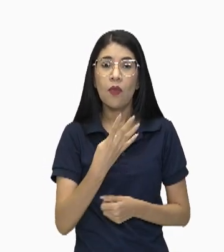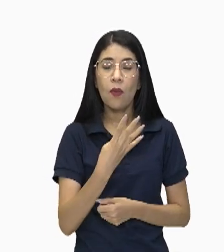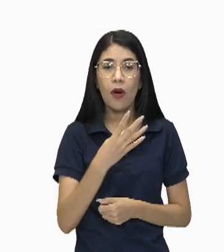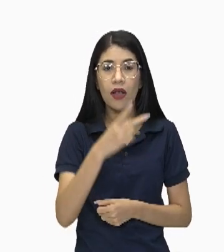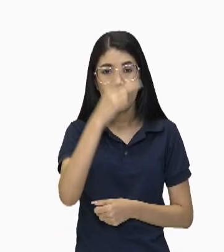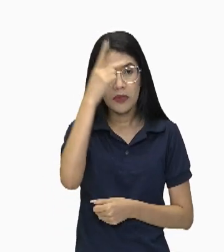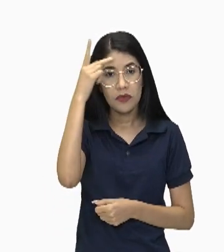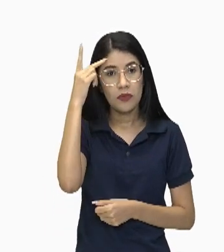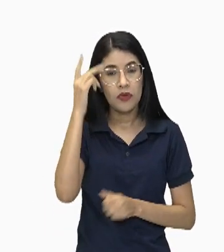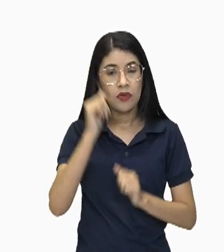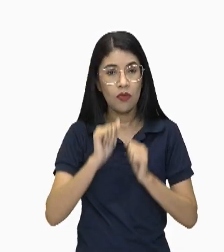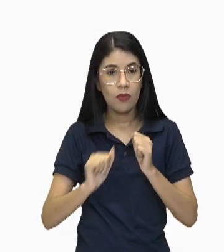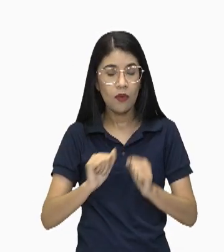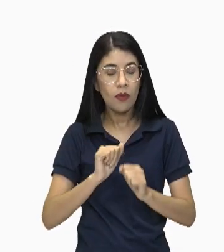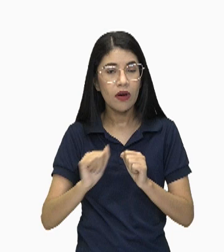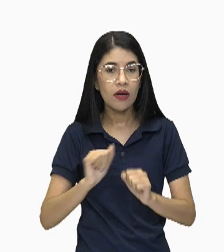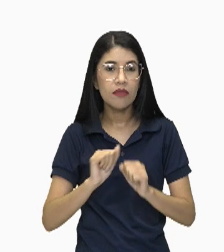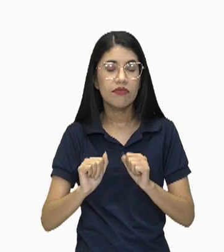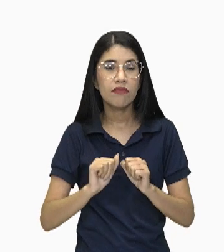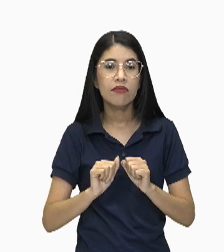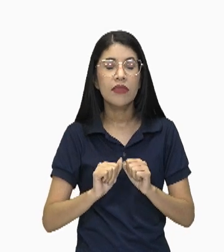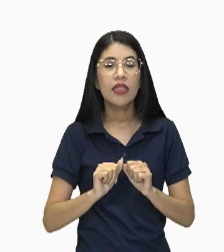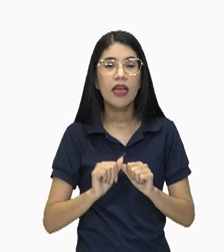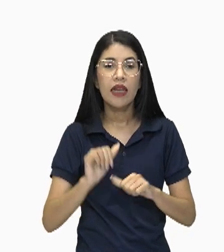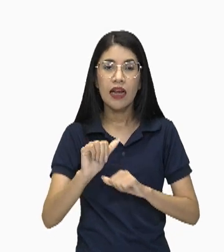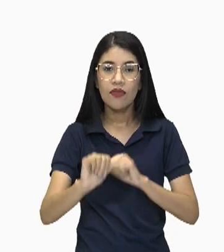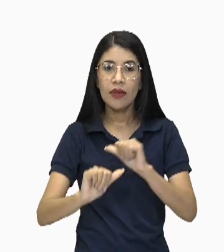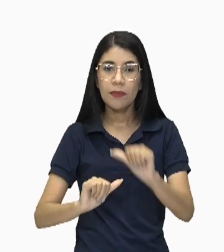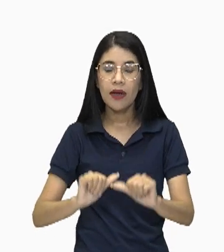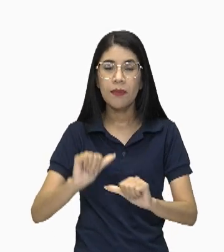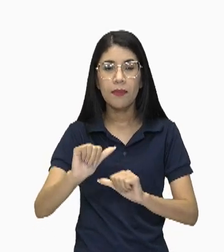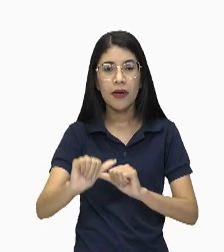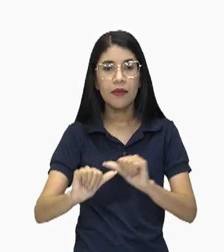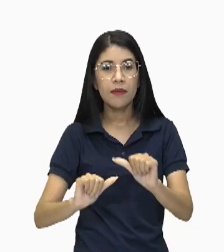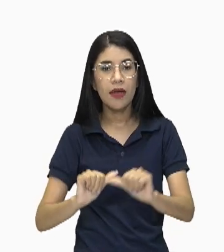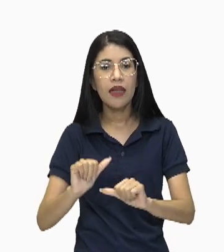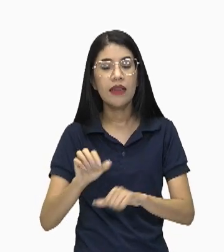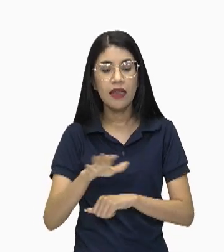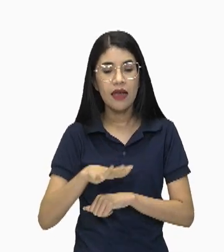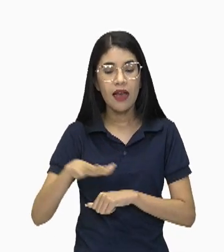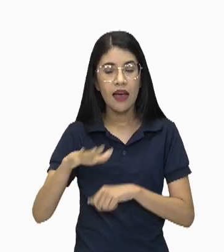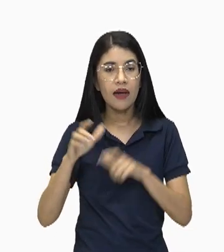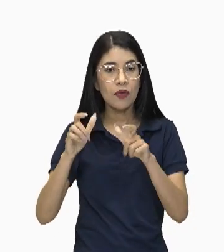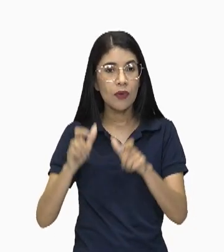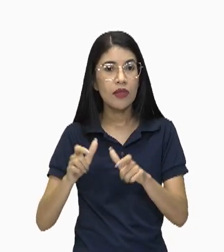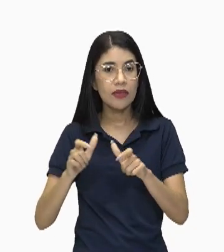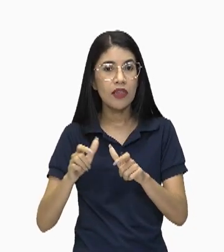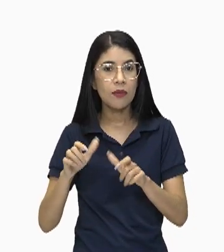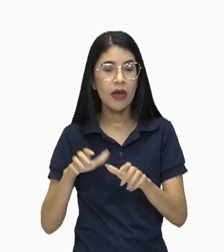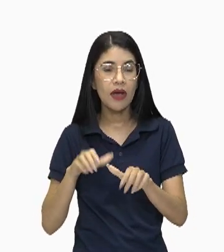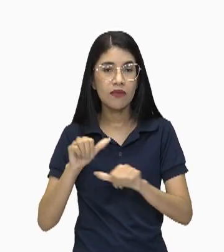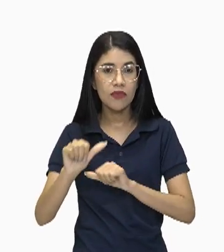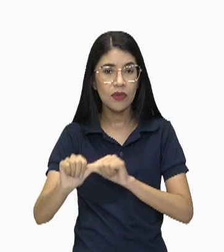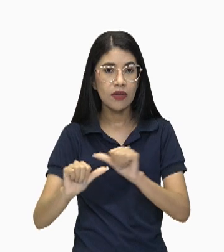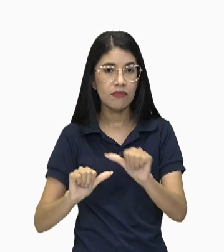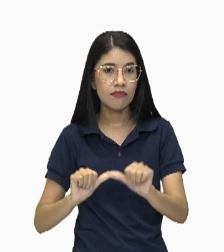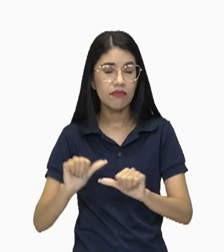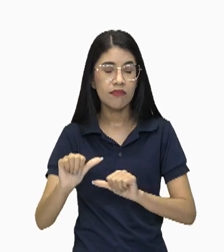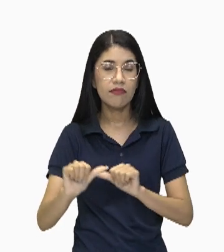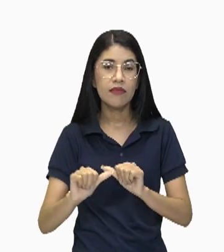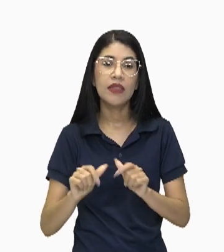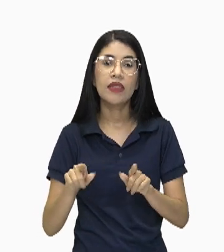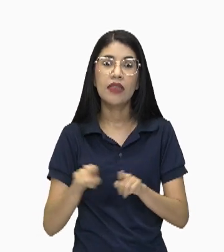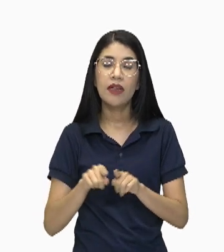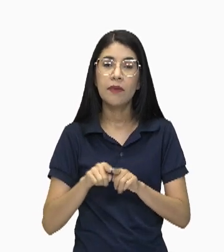correr ali o percurso, tendo essa área delimitada para fazer a passagem do bastão. Perfeito? A mesma